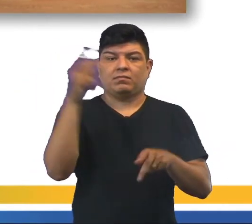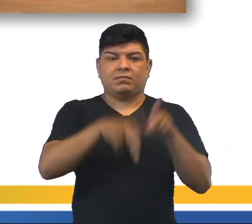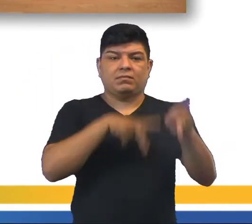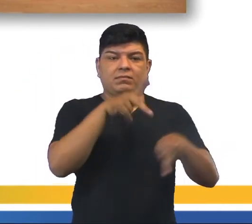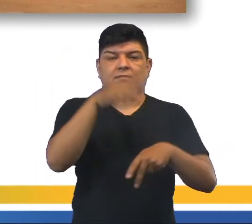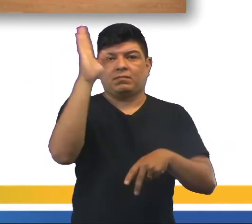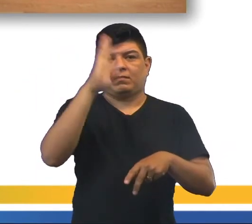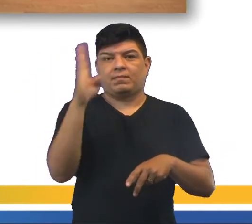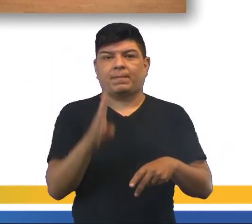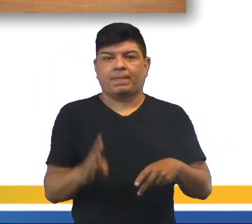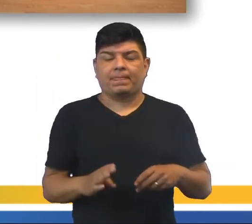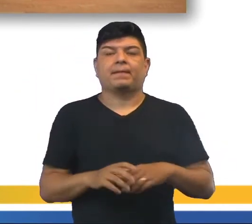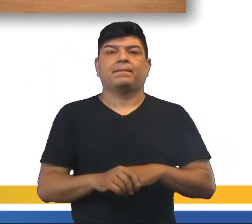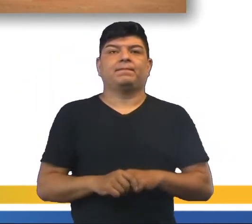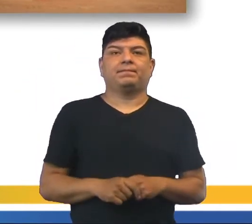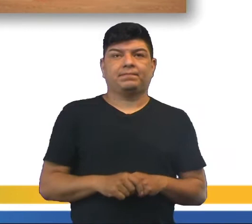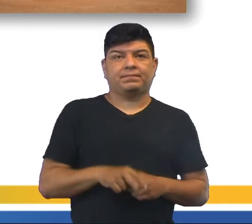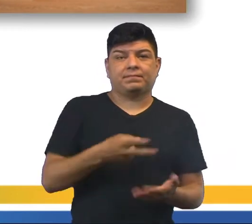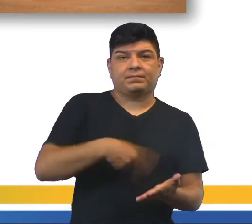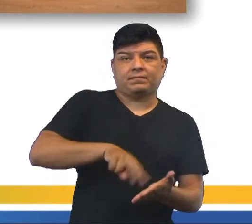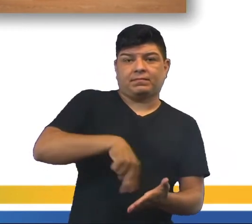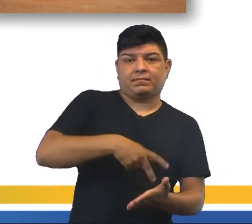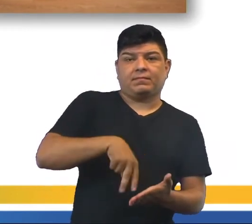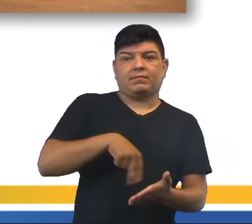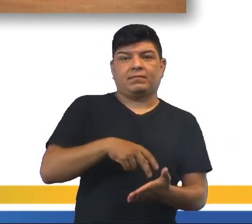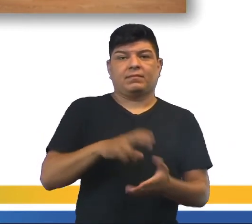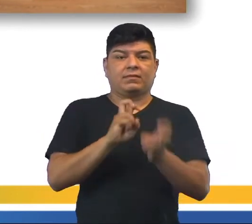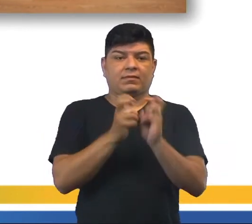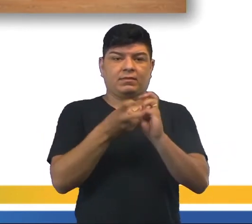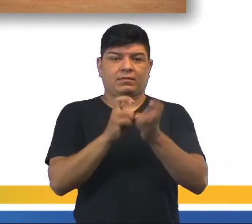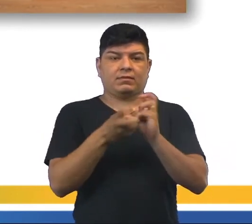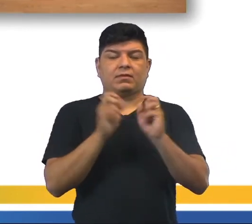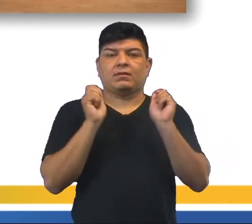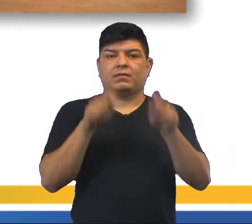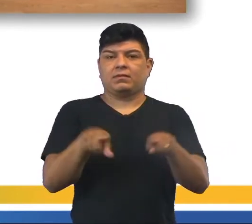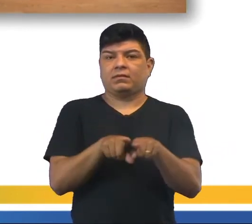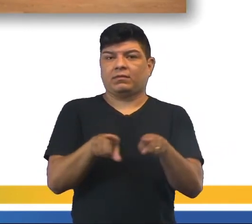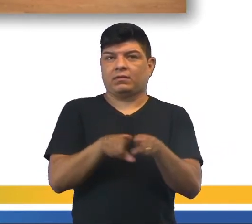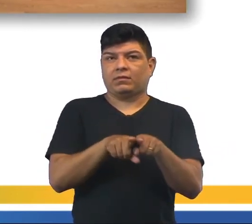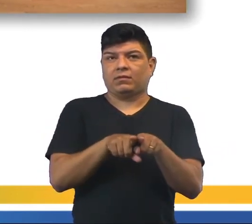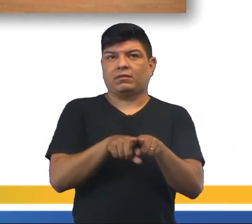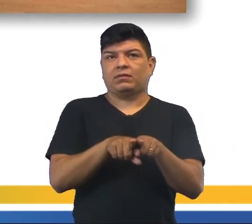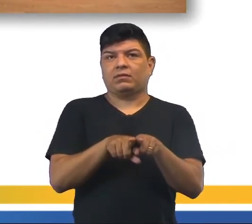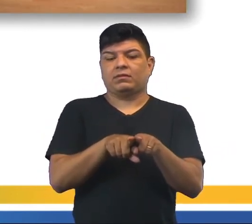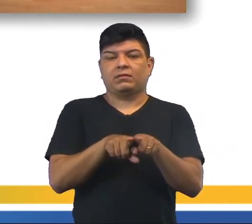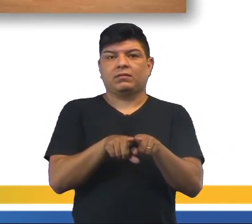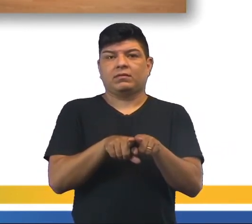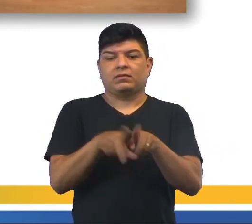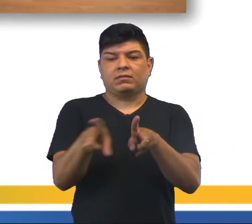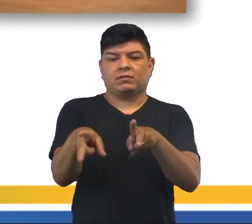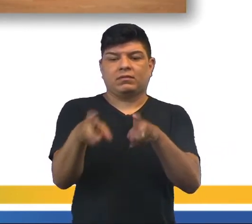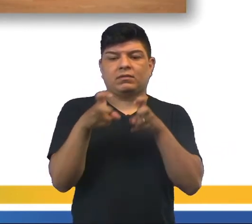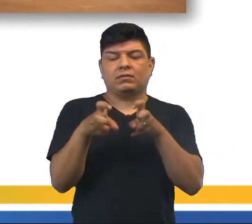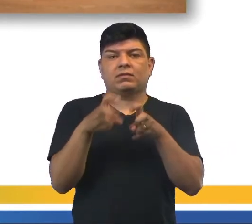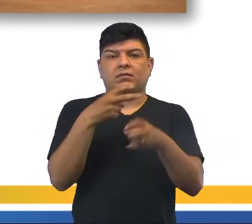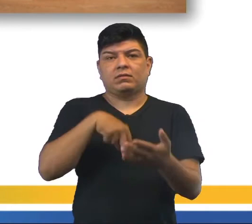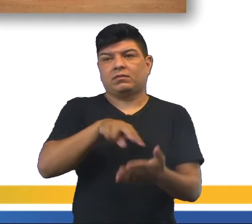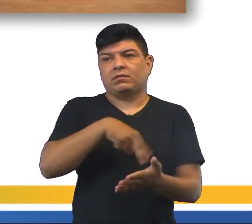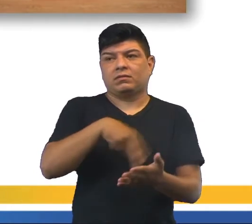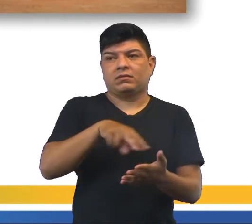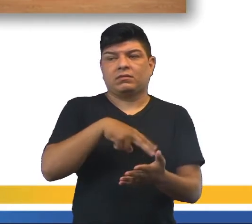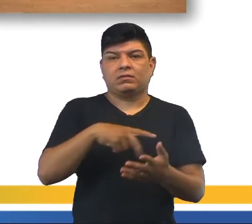povo brasileiro, né? A dança, né, a capoeira, ela pode também ser identificada como